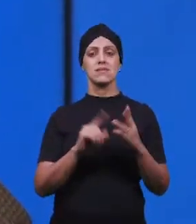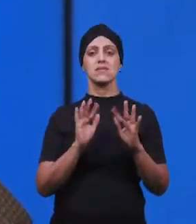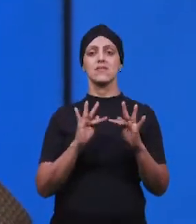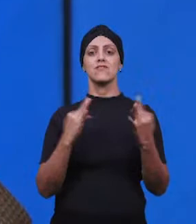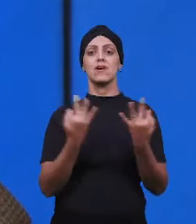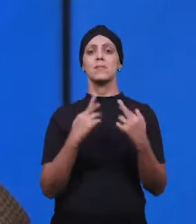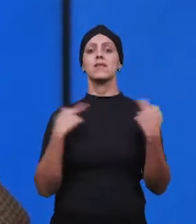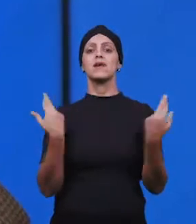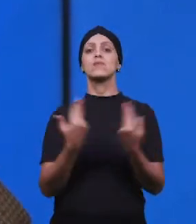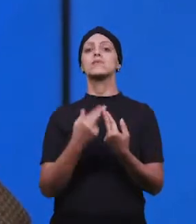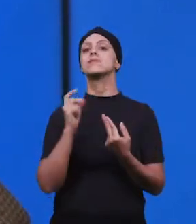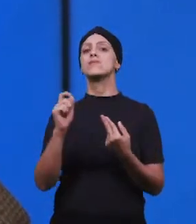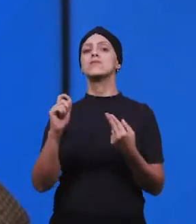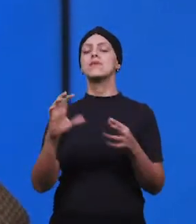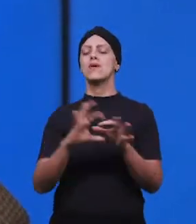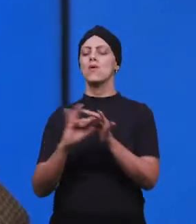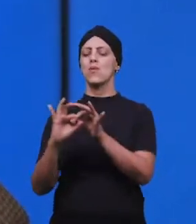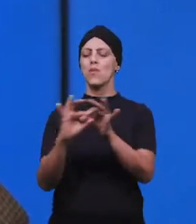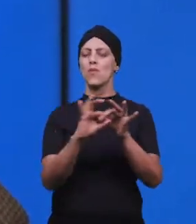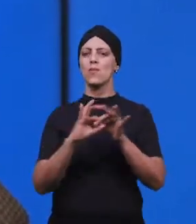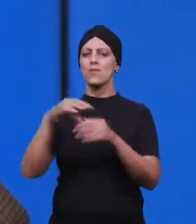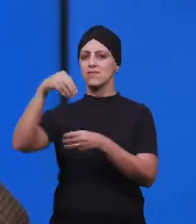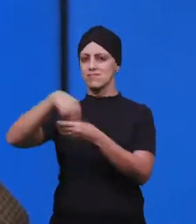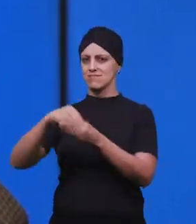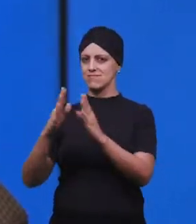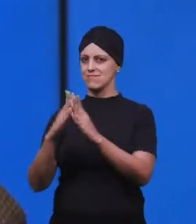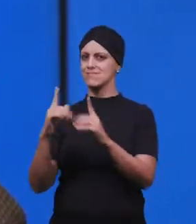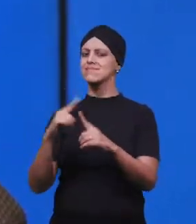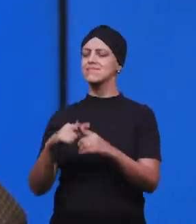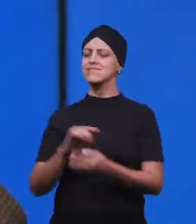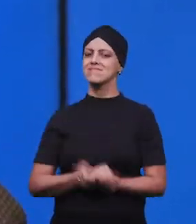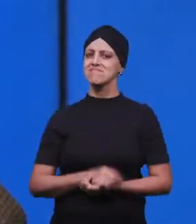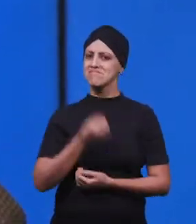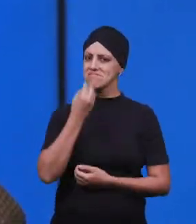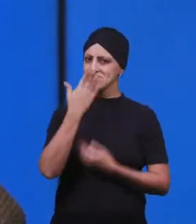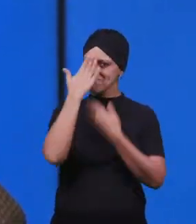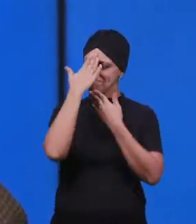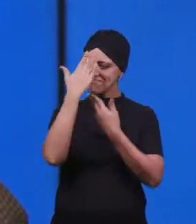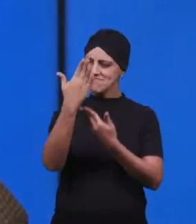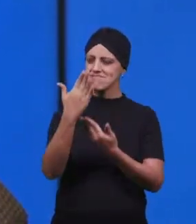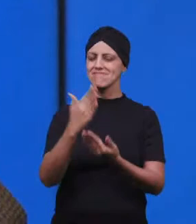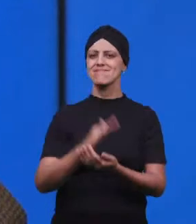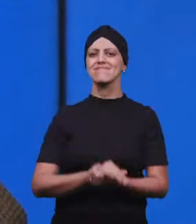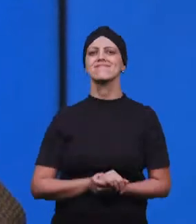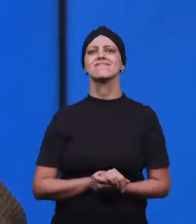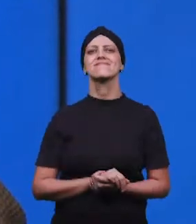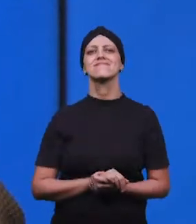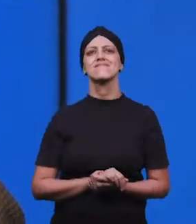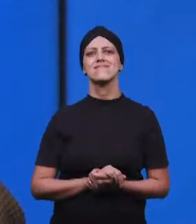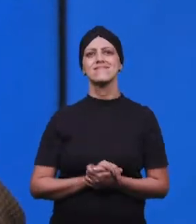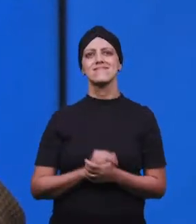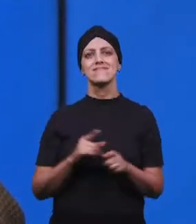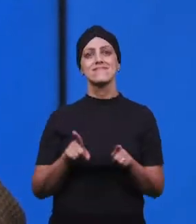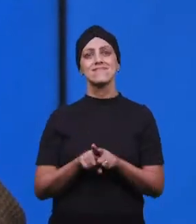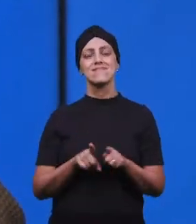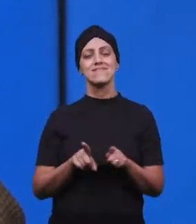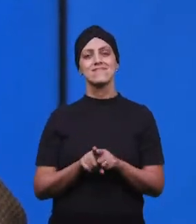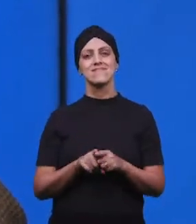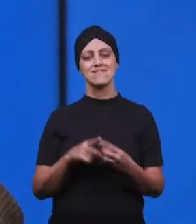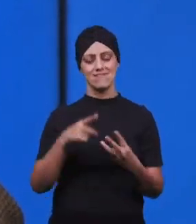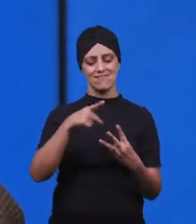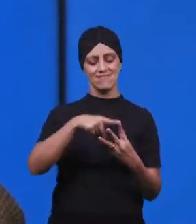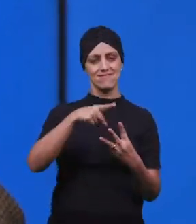é exatamente a comunhão no corpo de Cristo. Obrigado pela sua participação, muito boa. Nossos irmãos também que responderam lá,